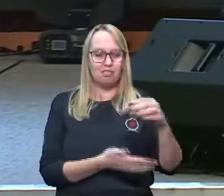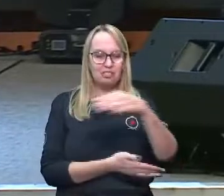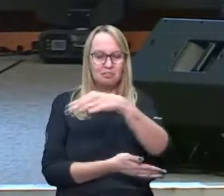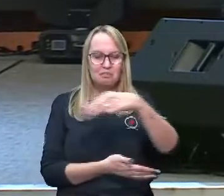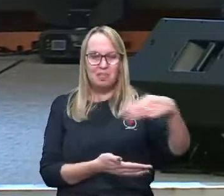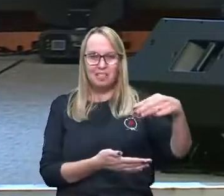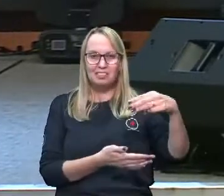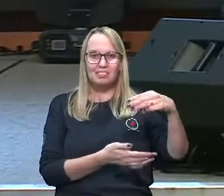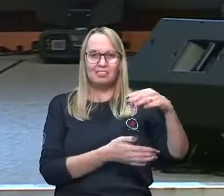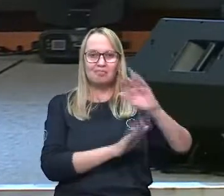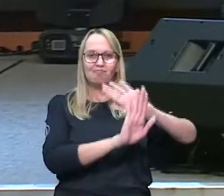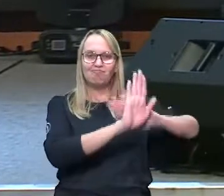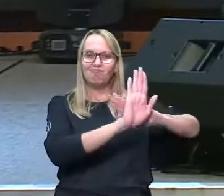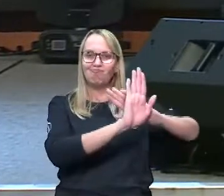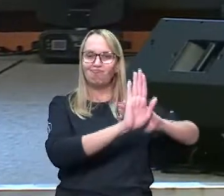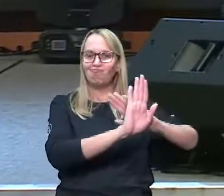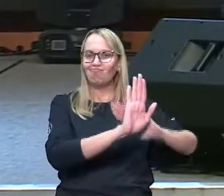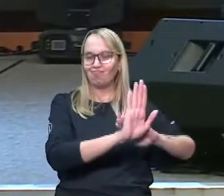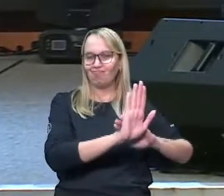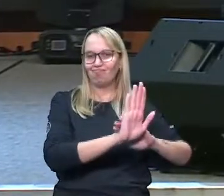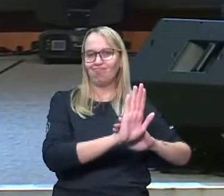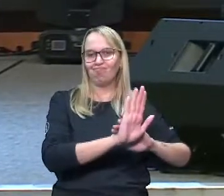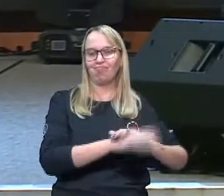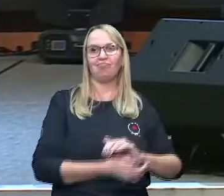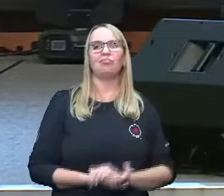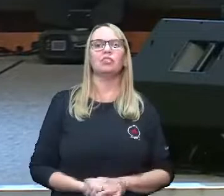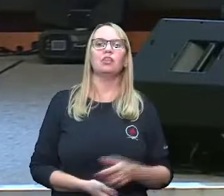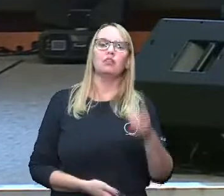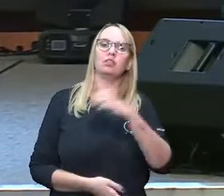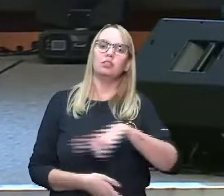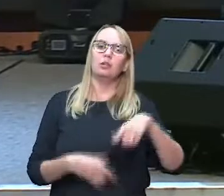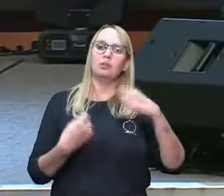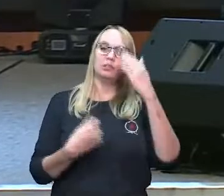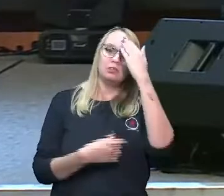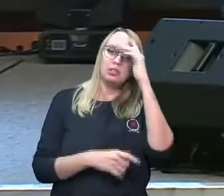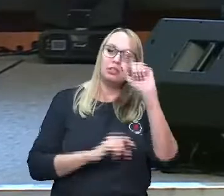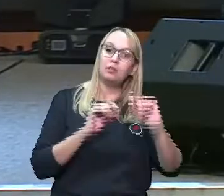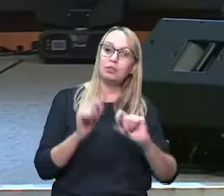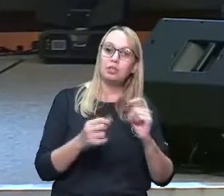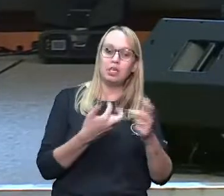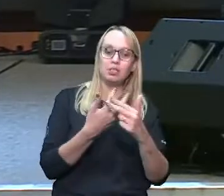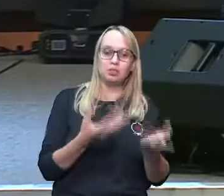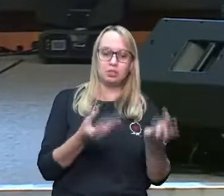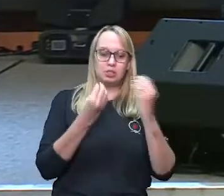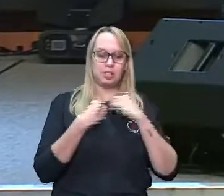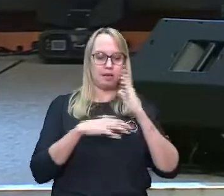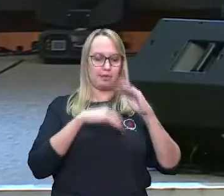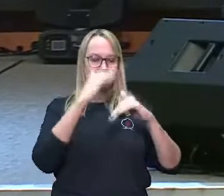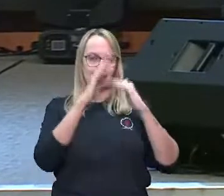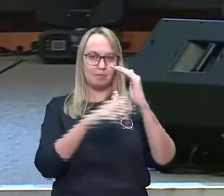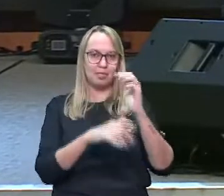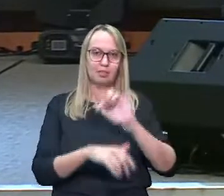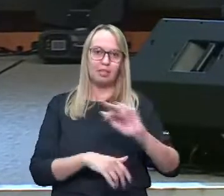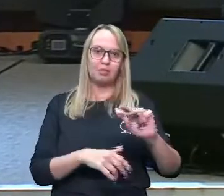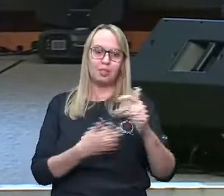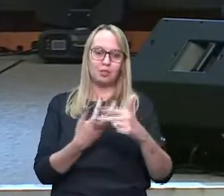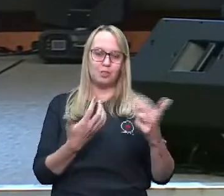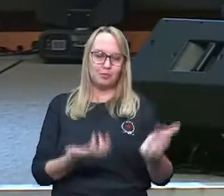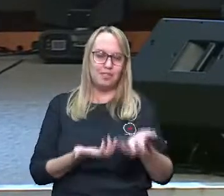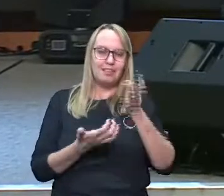elas querem ouvir. Primeiro você tem que entender o seguinte, o que te faz crescer não é o que você quer ouvir, é o que Deus está falando para